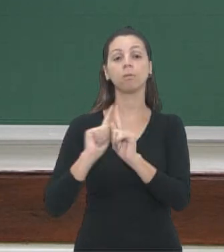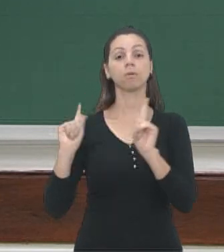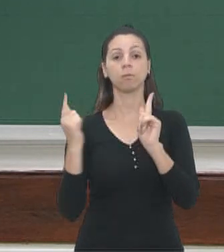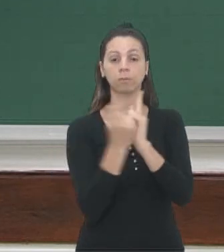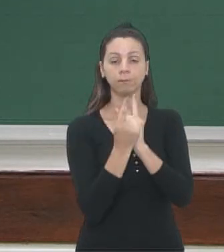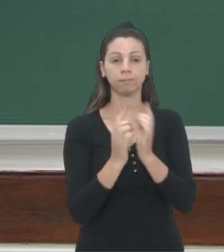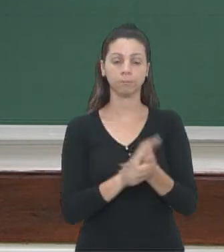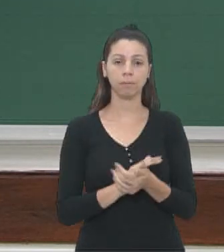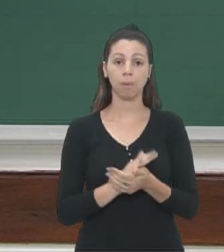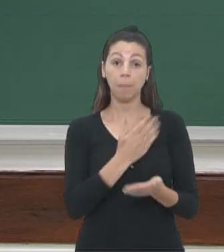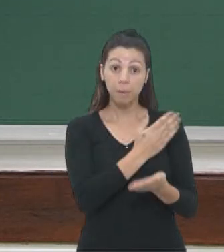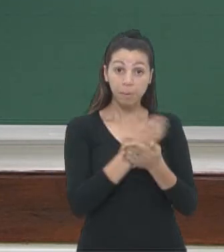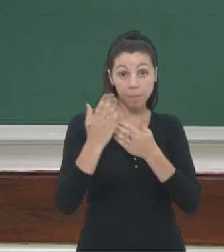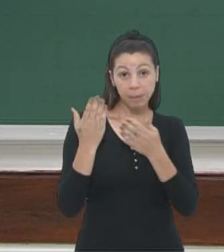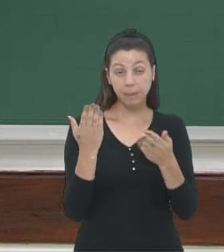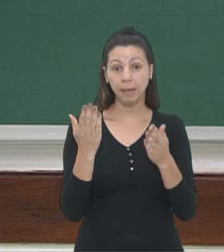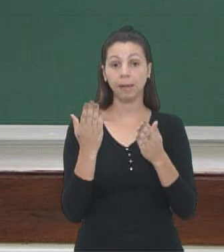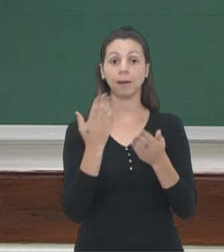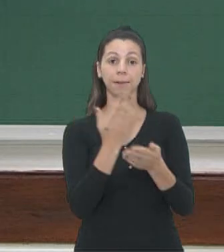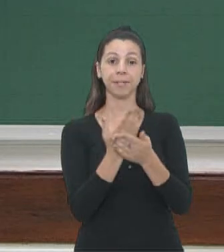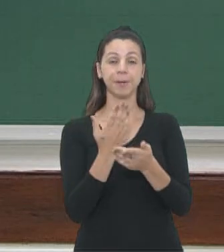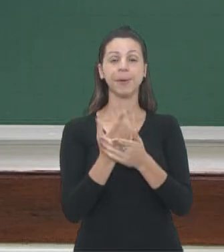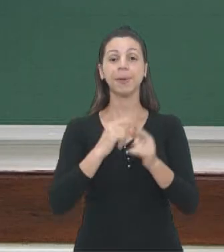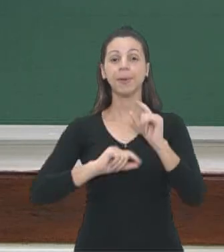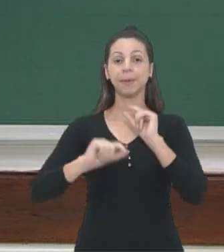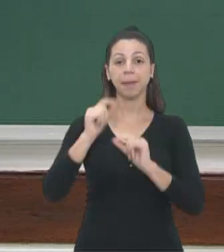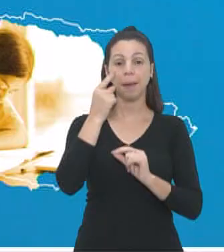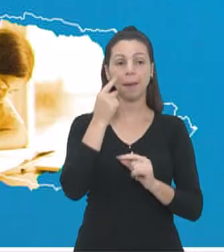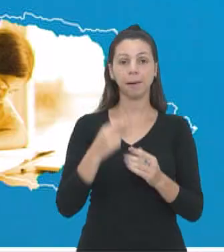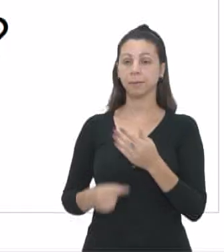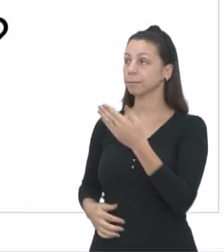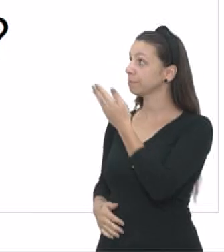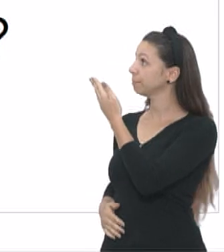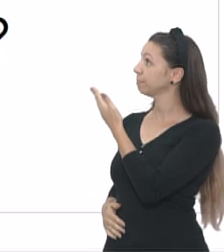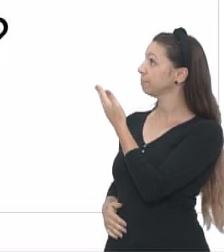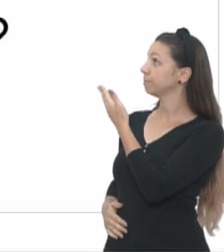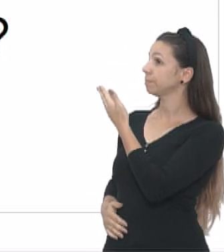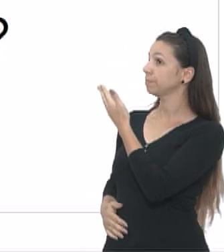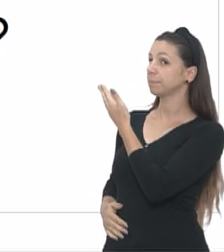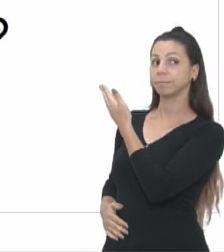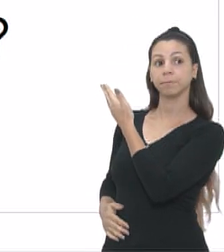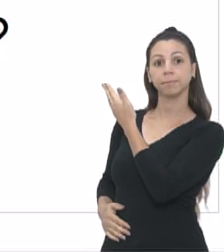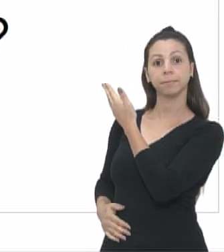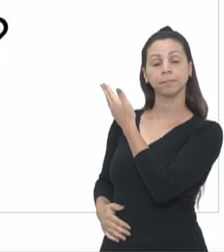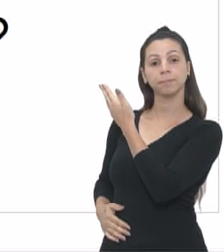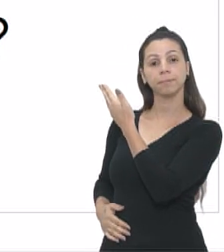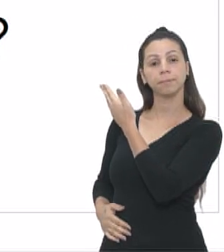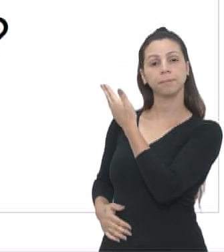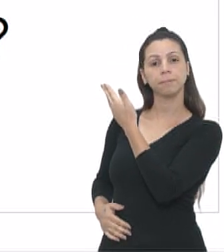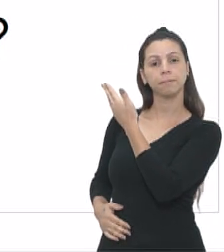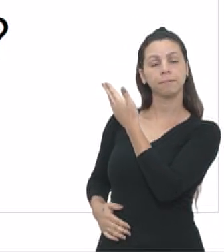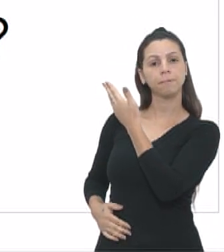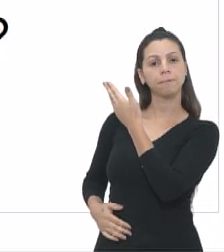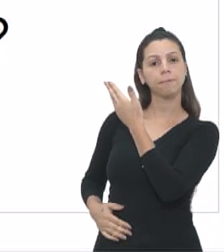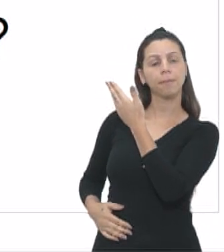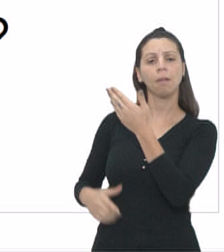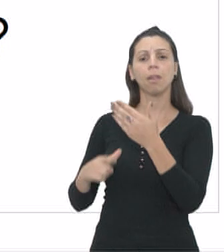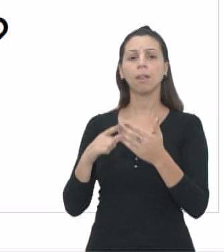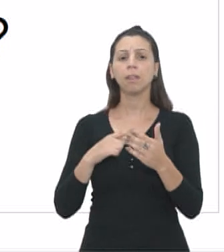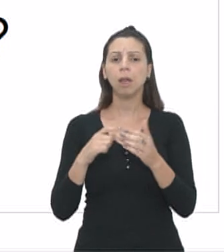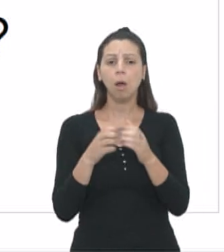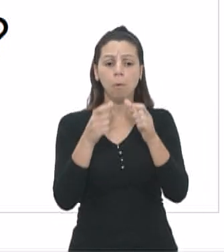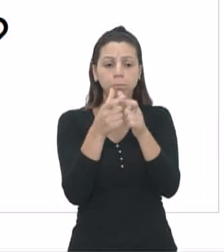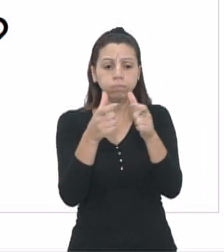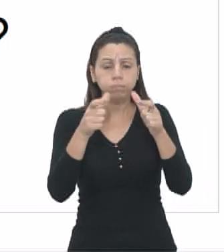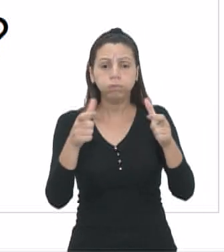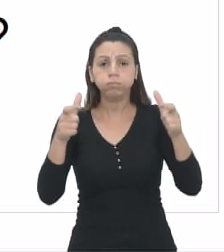para começarmos a nossa aula de Geografia, eu já coloco aqui na tela uma problematização. Escalas geográficas e escalas cartográficas